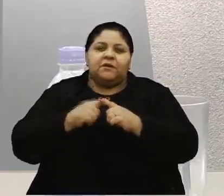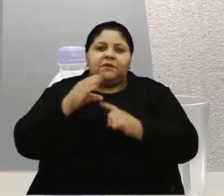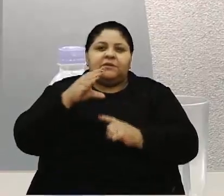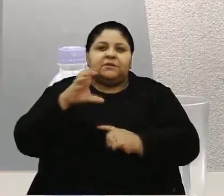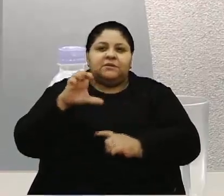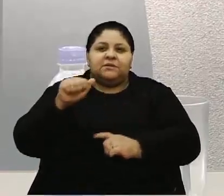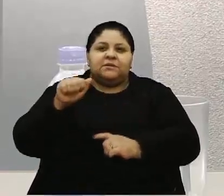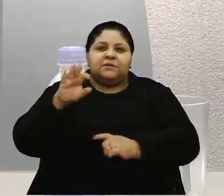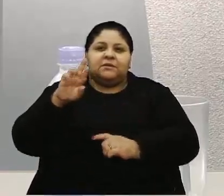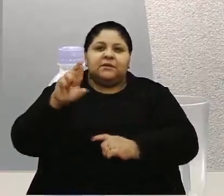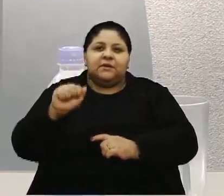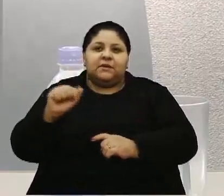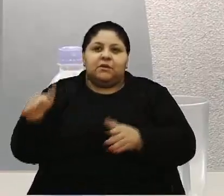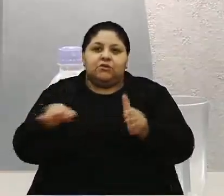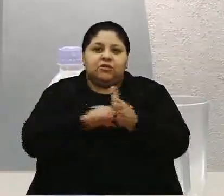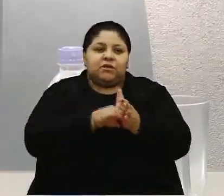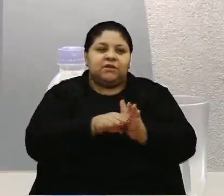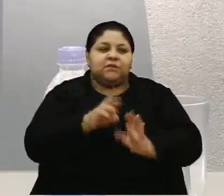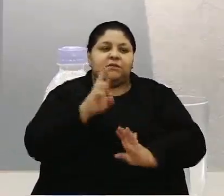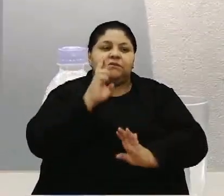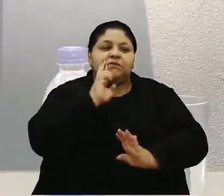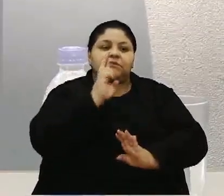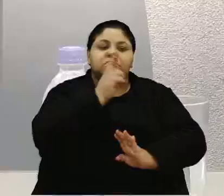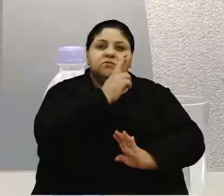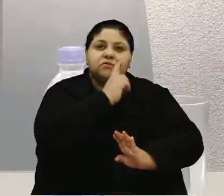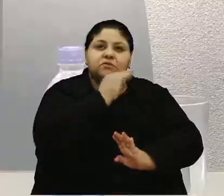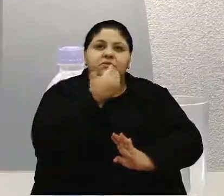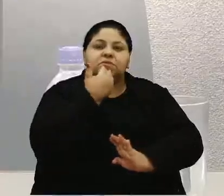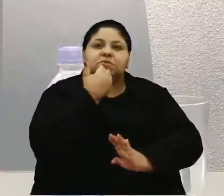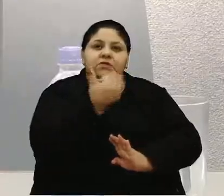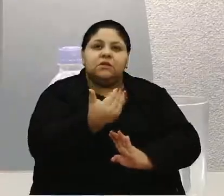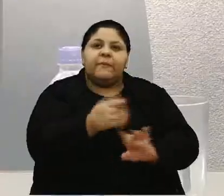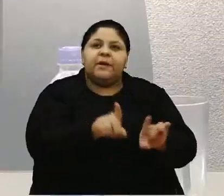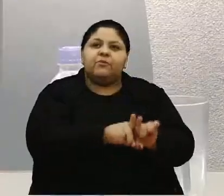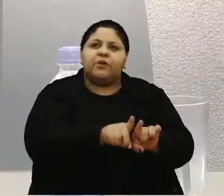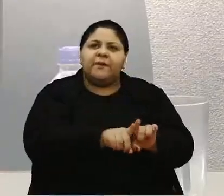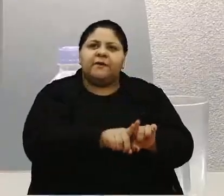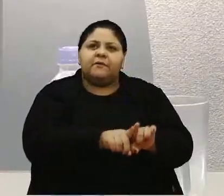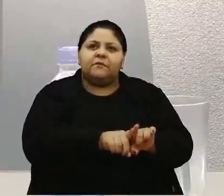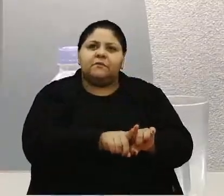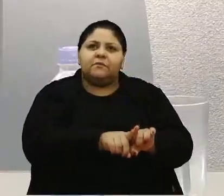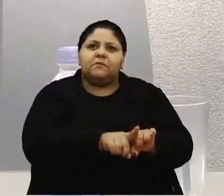Eu cheguei num restaurantezinho, não sabia o que eu pedi, vou pedir um Bauru, né? Pedi um Bauru.